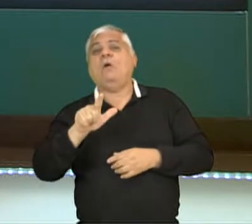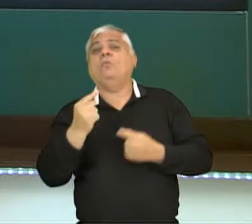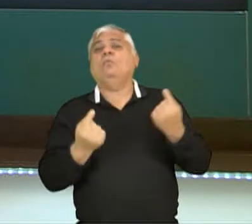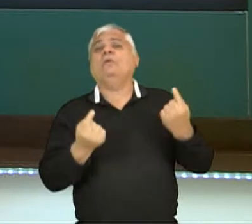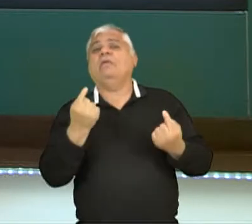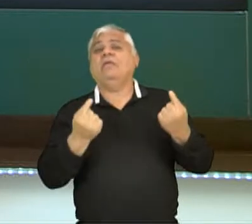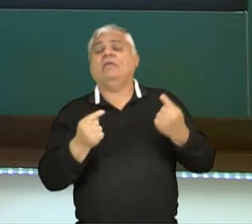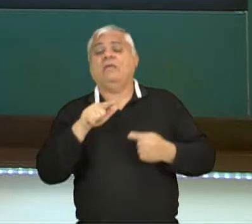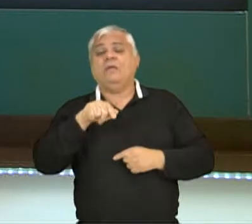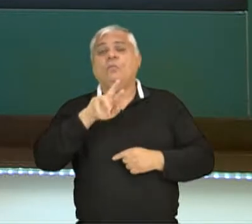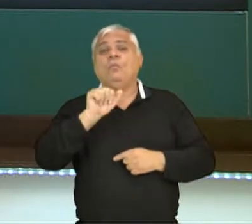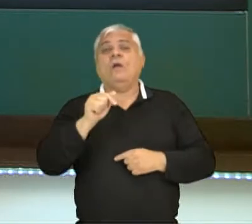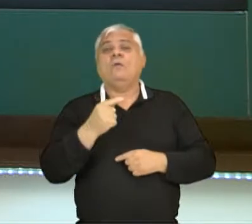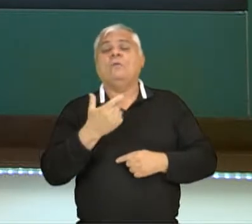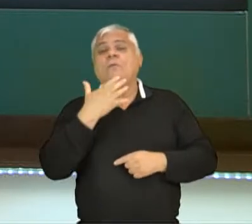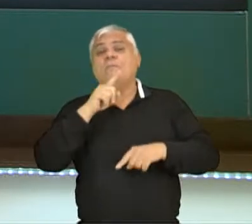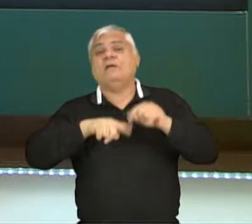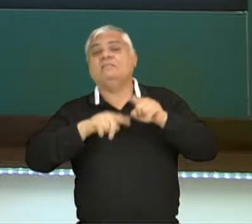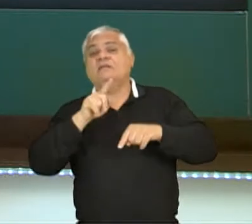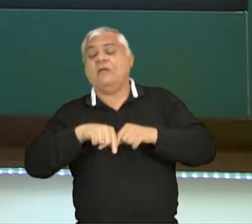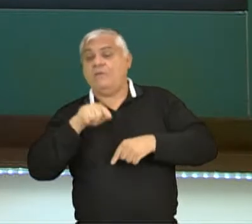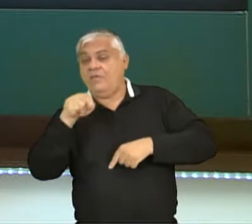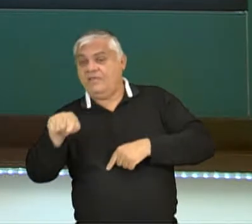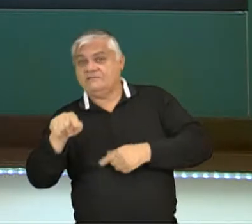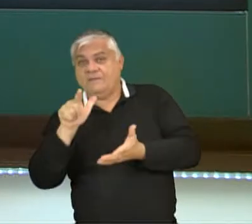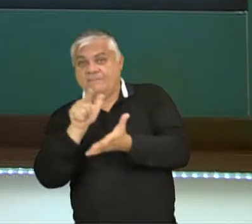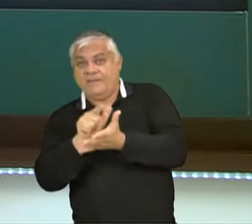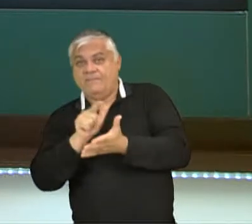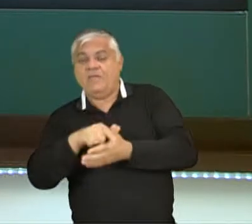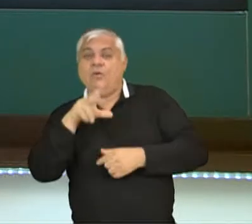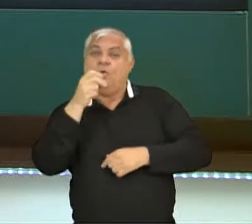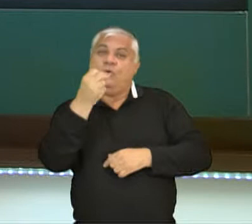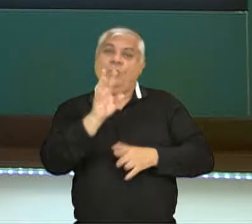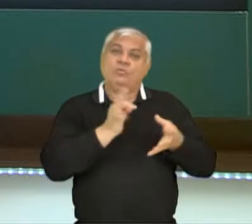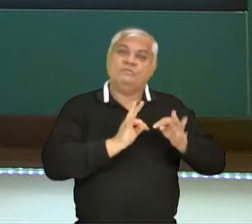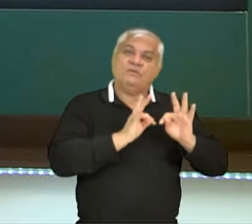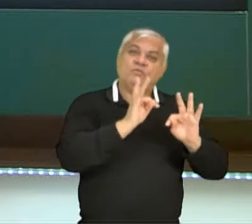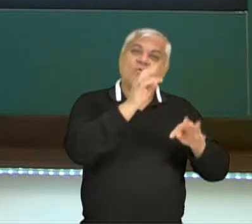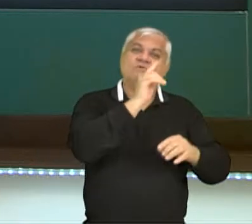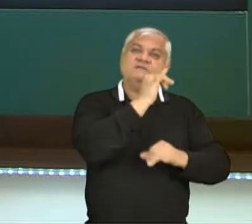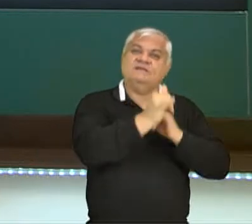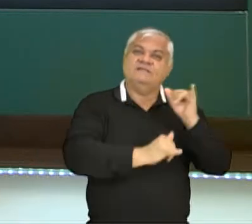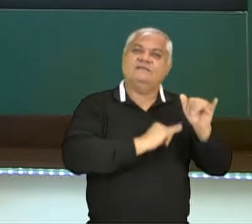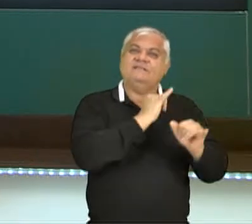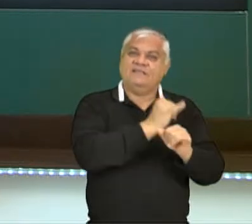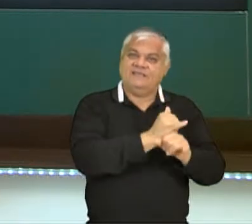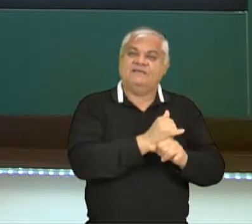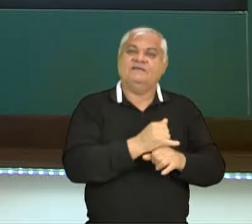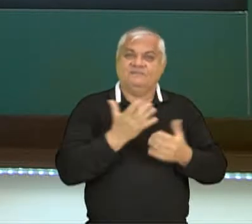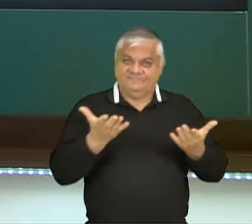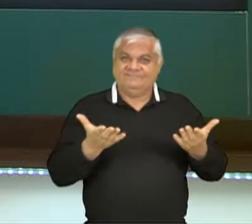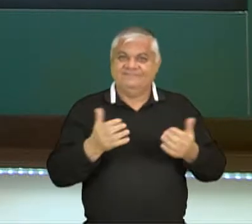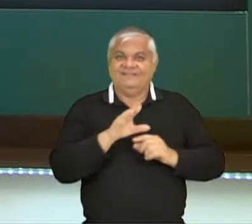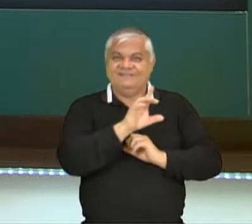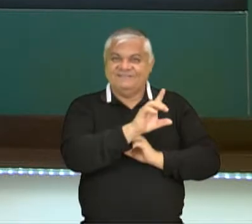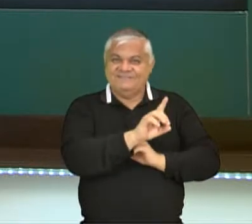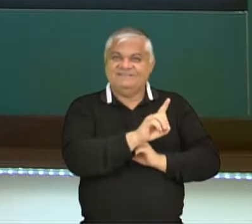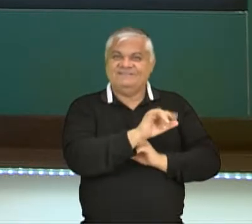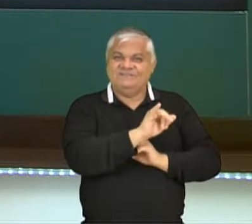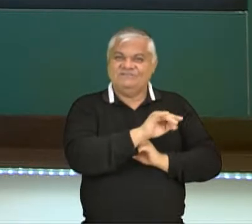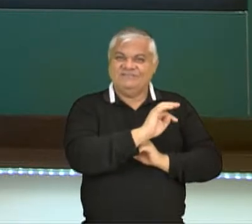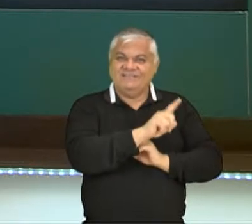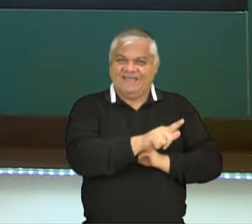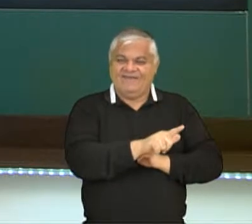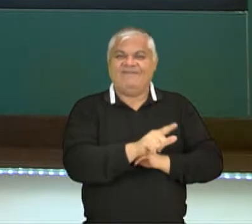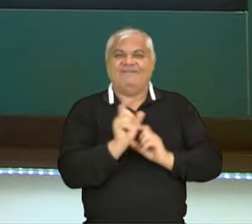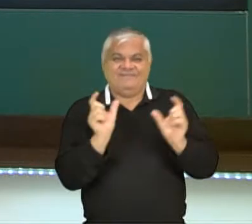Qual material a gente prefere ler, qual tipo de livro, se nós queremos o livro impresso ou o livro digital. Então nós temos essas